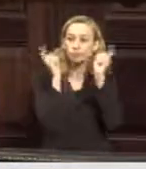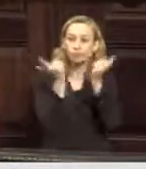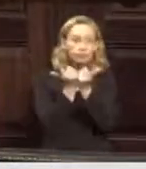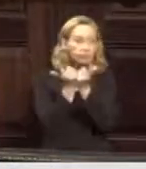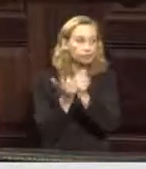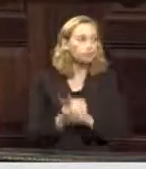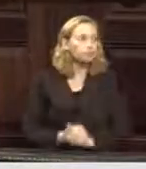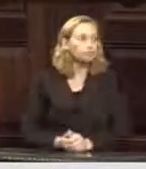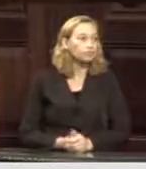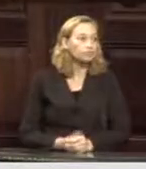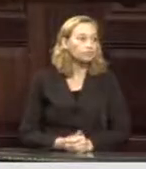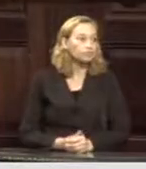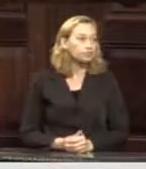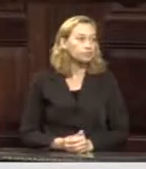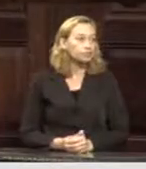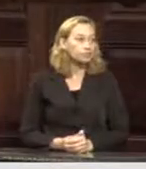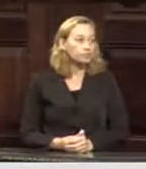Alerj.